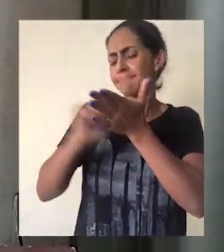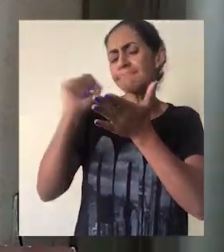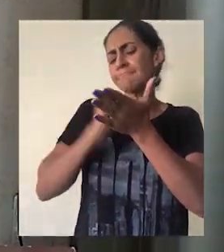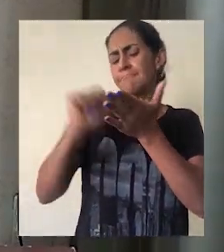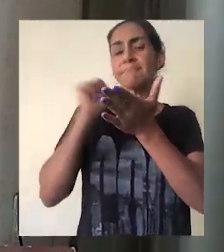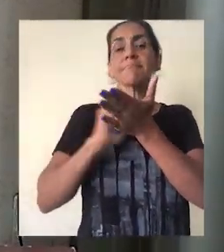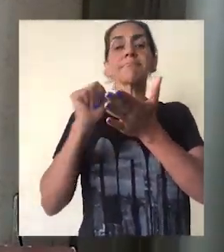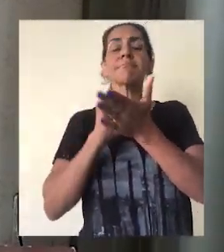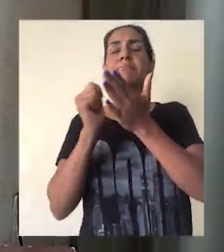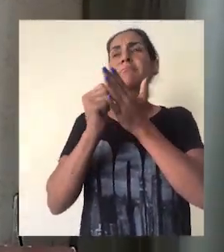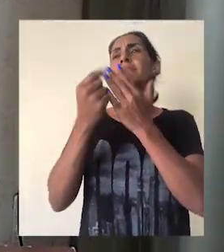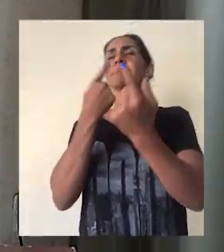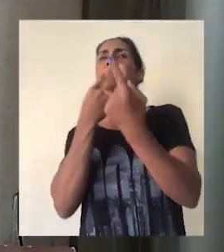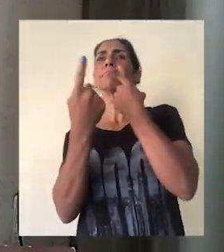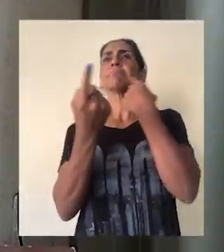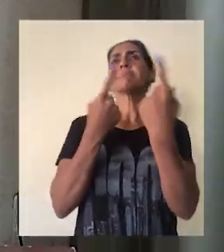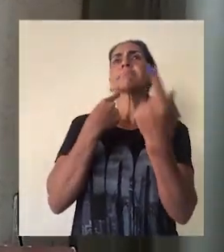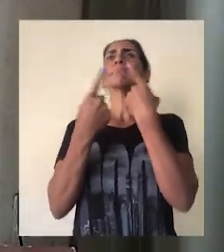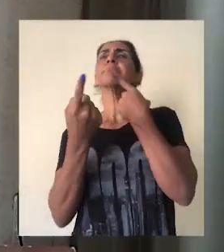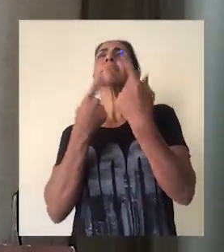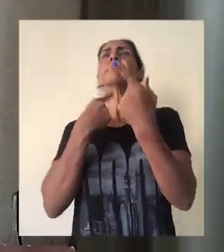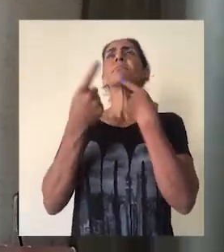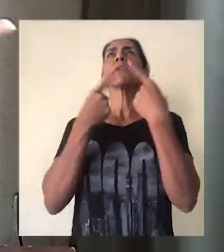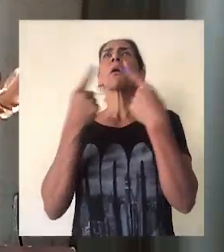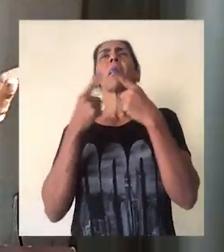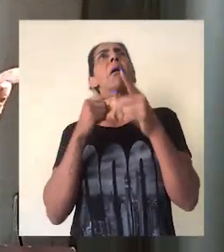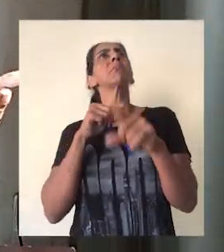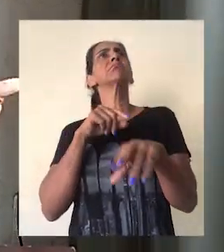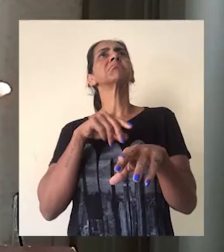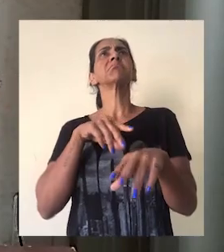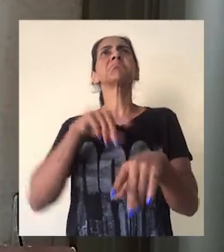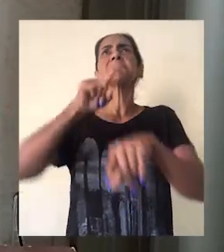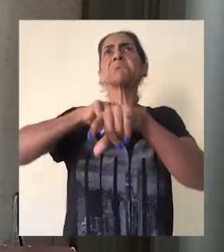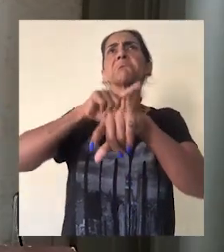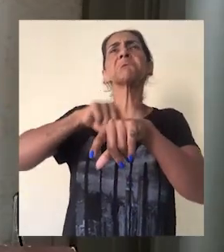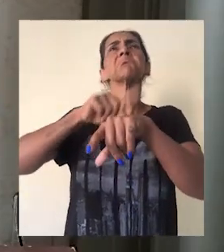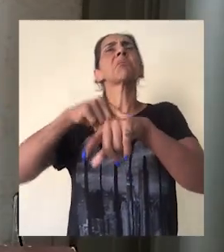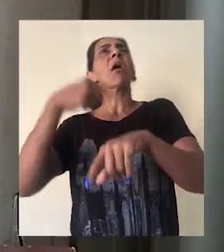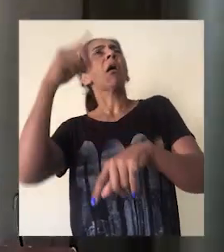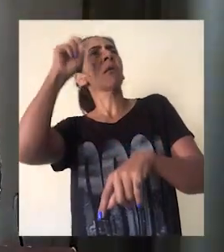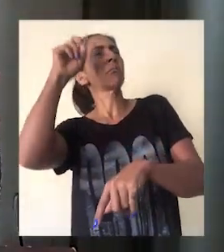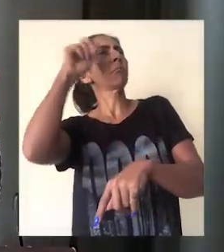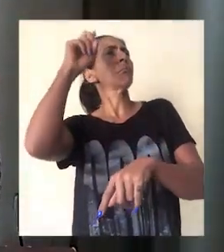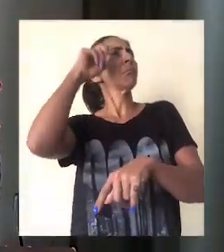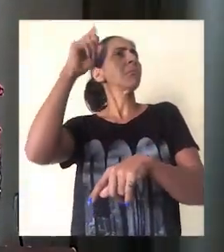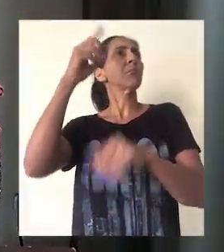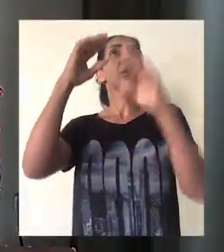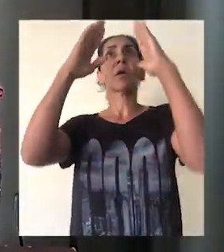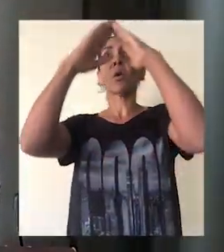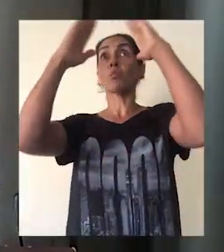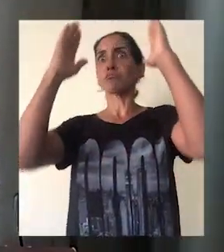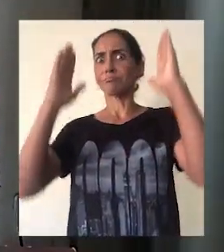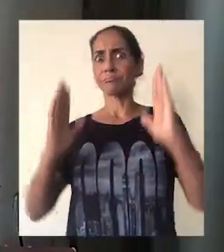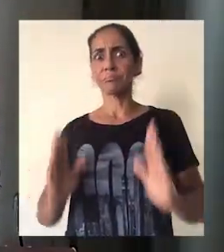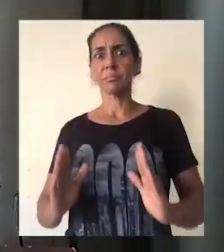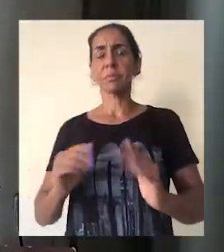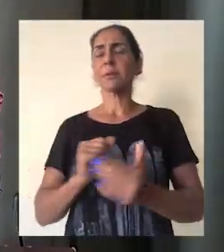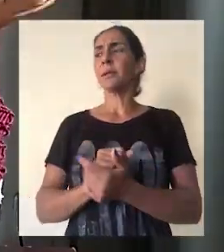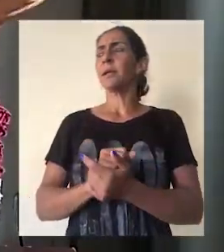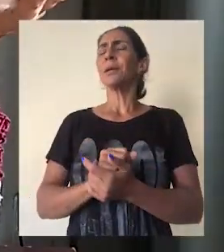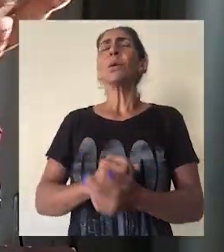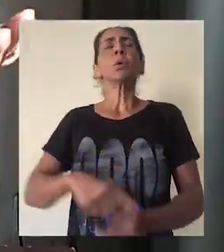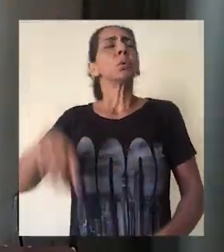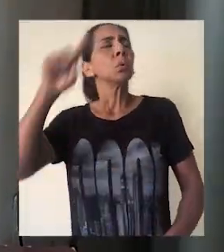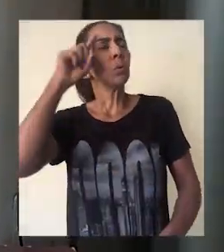vai acontecendo, os diálogos dele com Drácula, as situações em que ele passa dentro do castelo. E a todo tempo o coitado deseja que aquilo